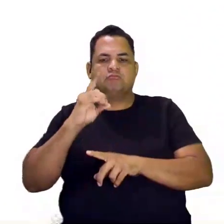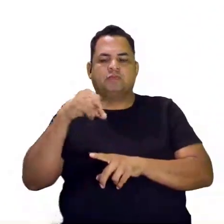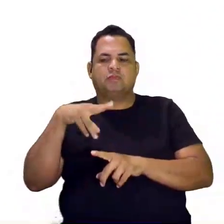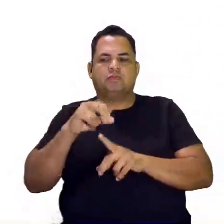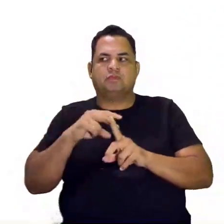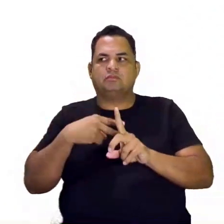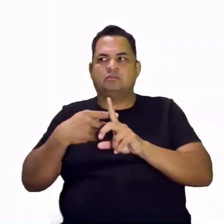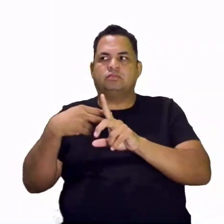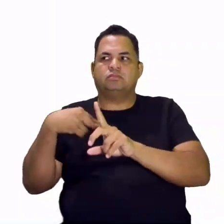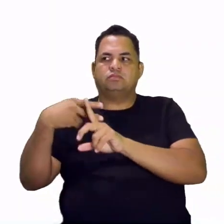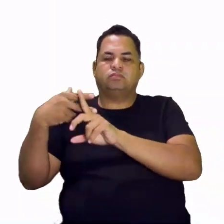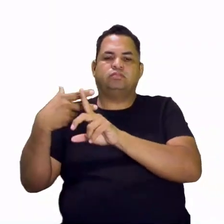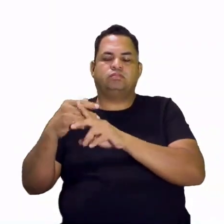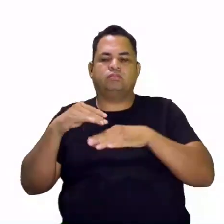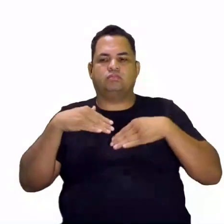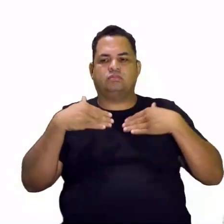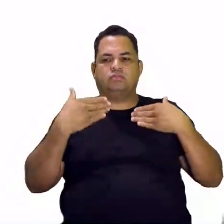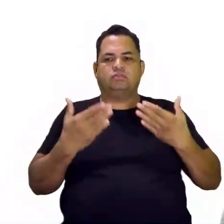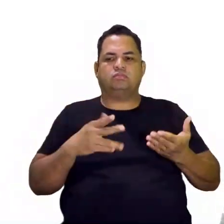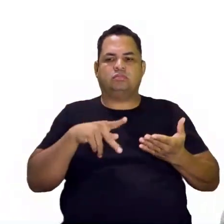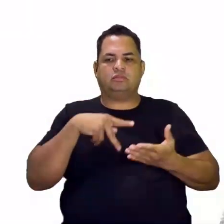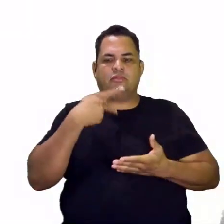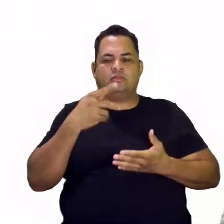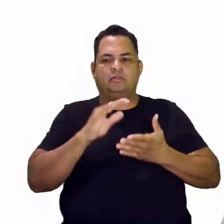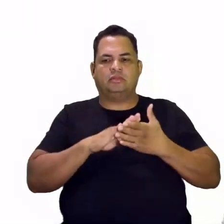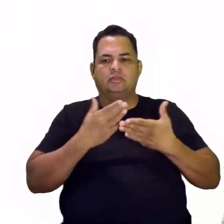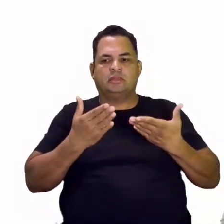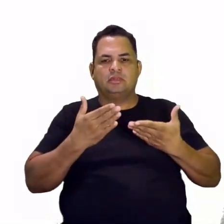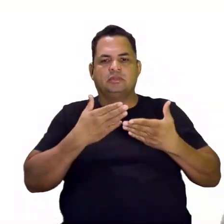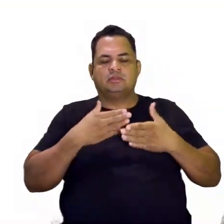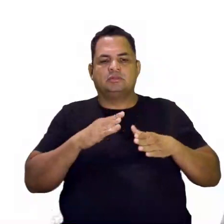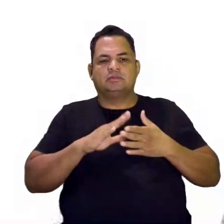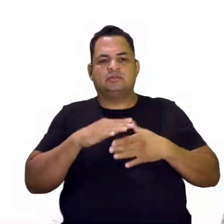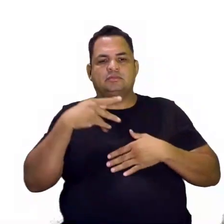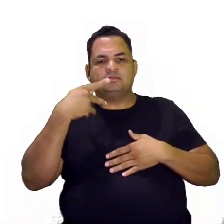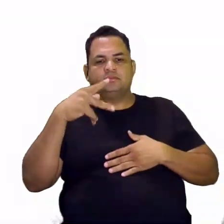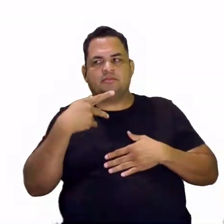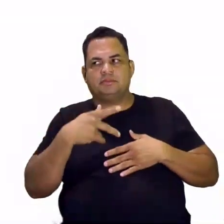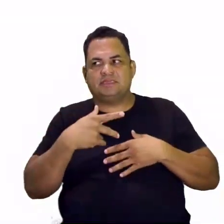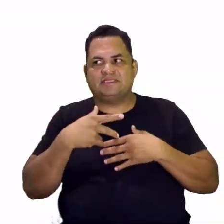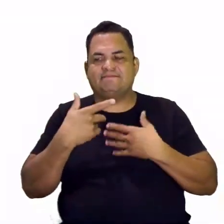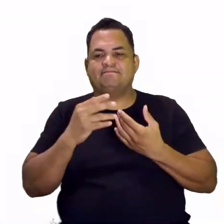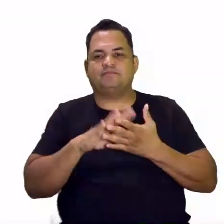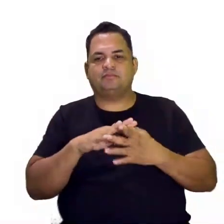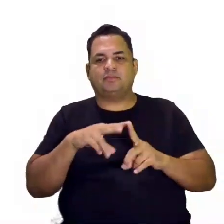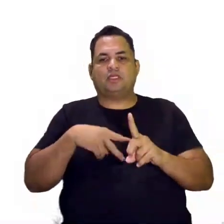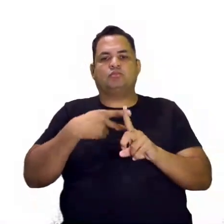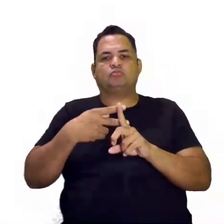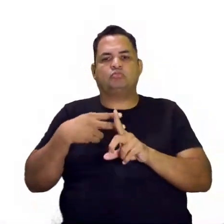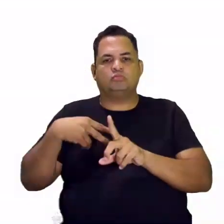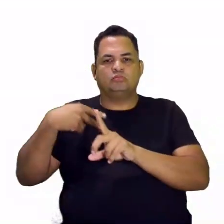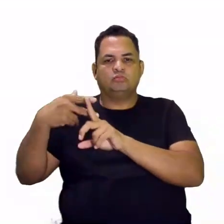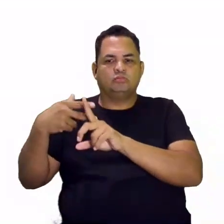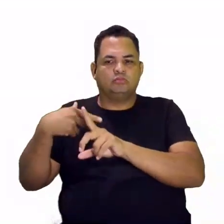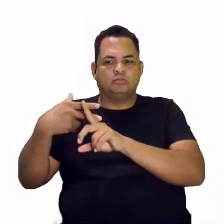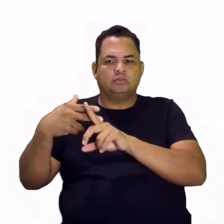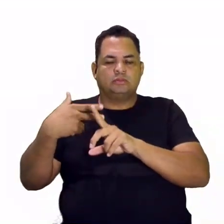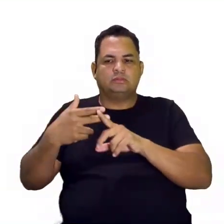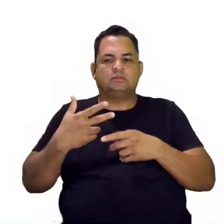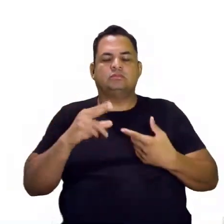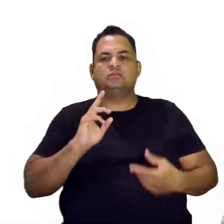interessante. Quando a gente fala de reprodução, a gente fala então dessa duplicação. Então,